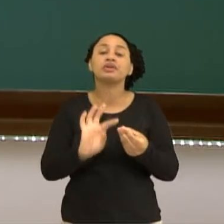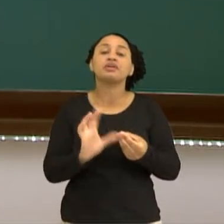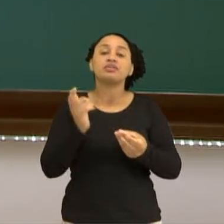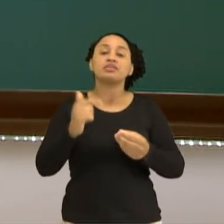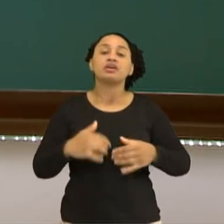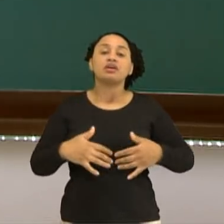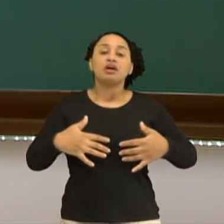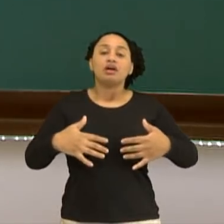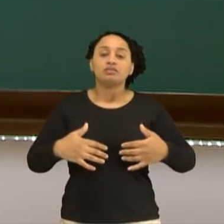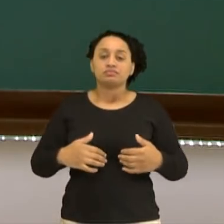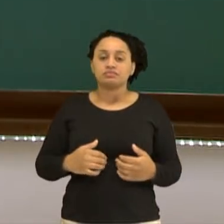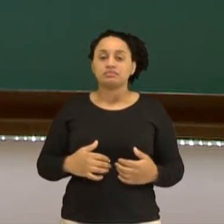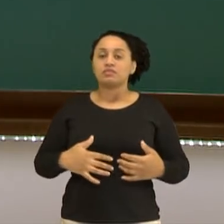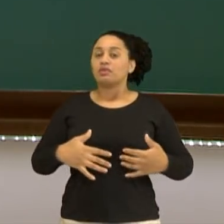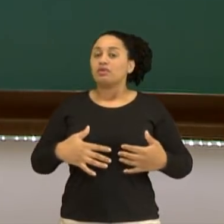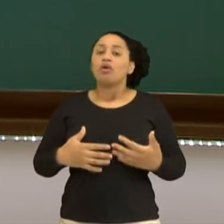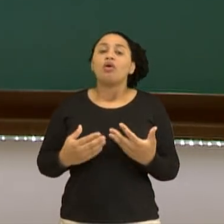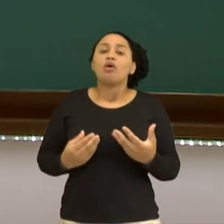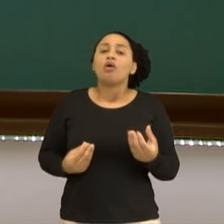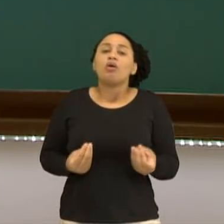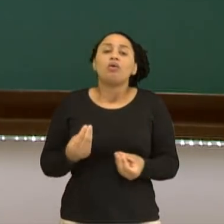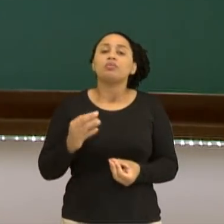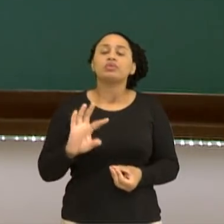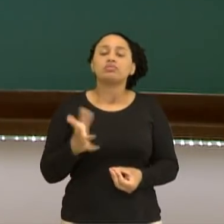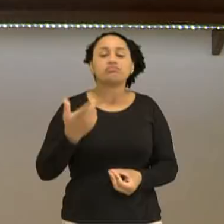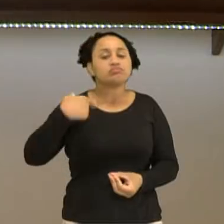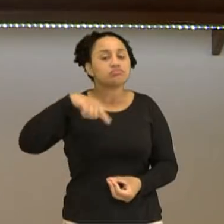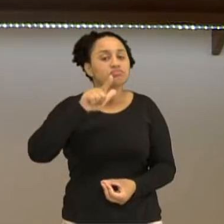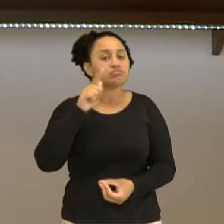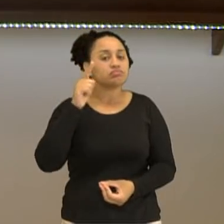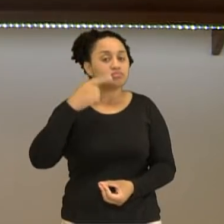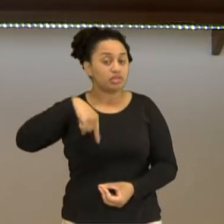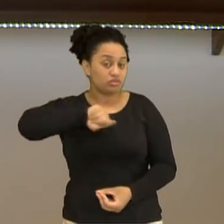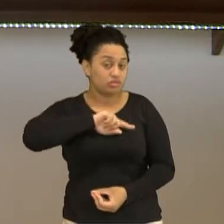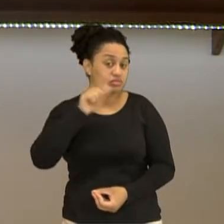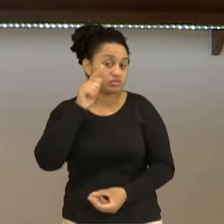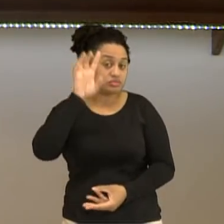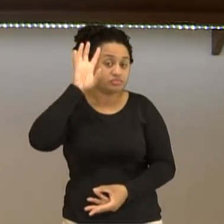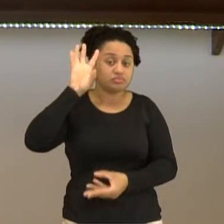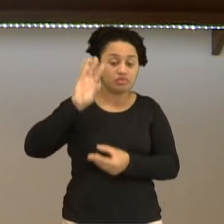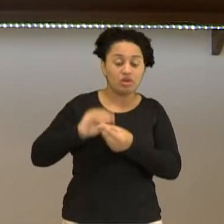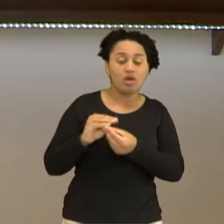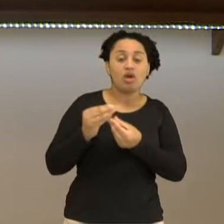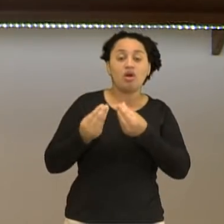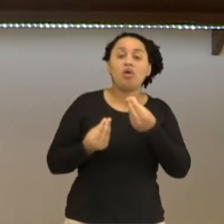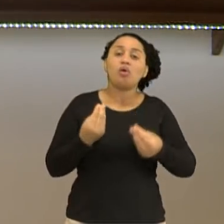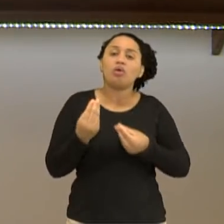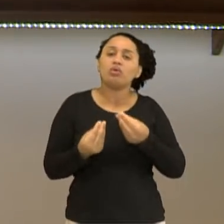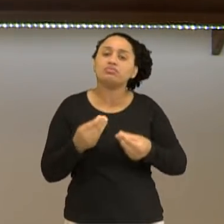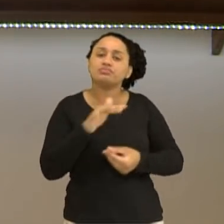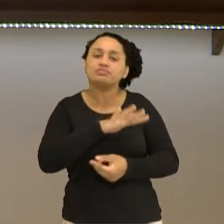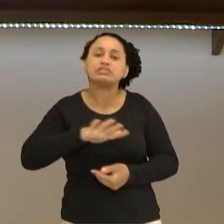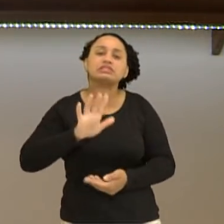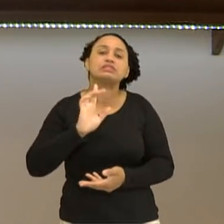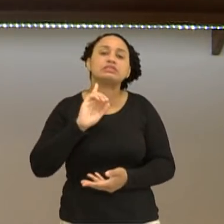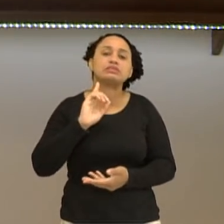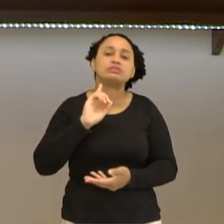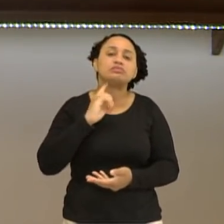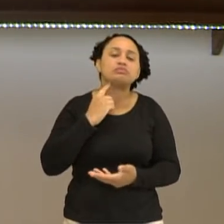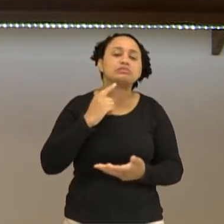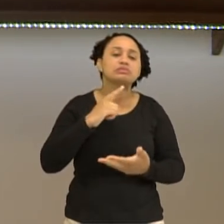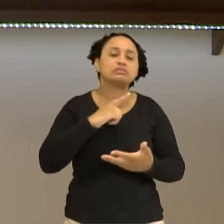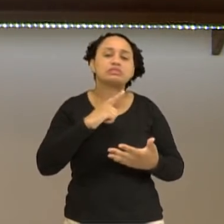respiratória, para que a gente possa compreender como é que os agentes nocivos, agressores do